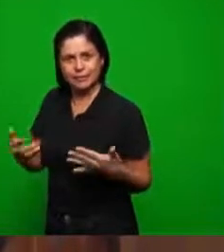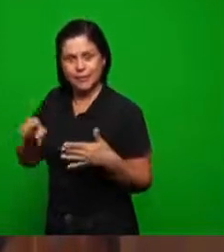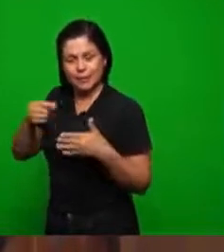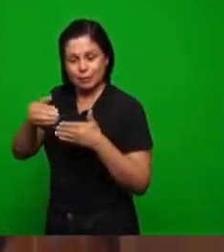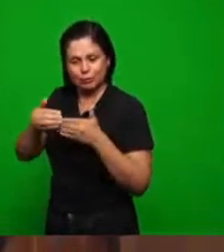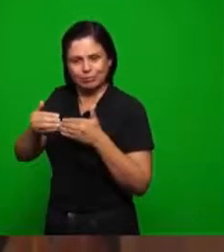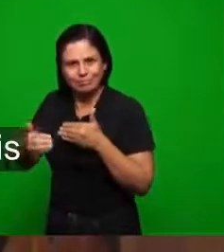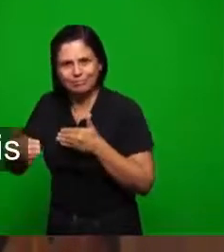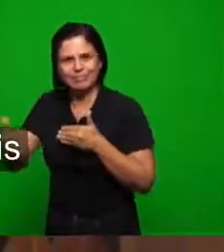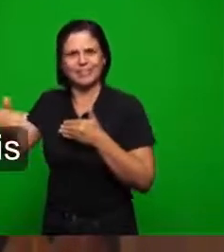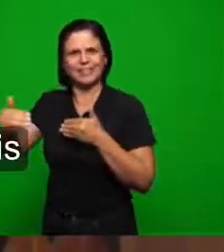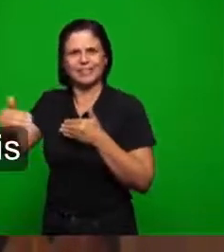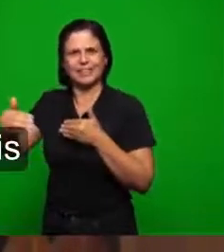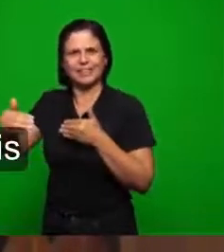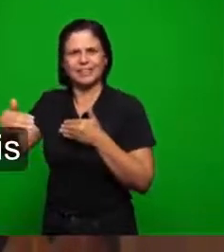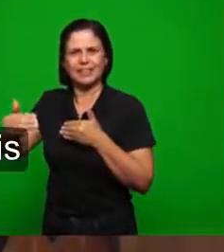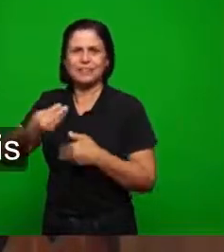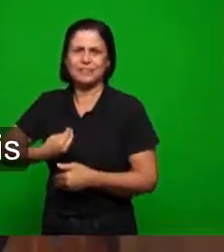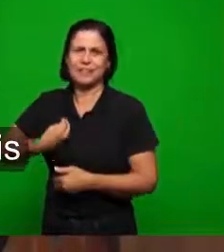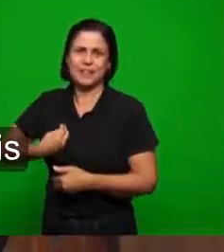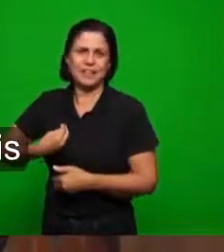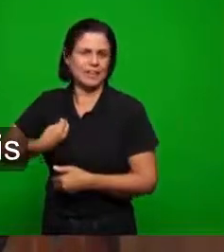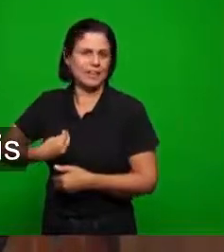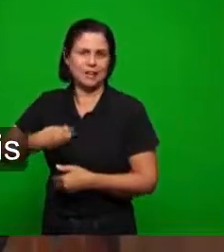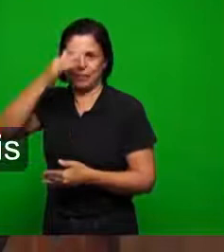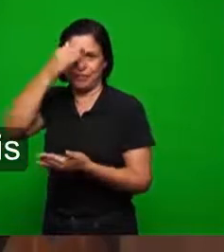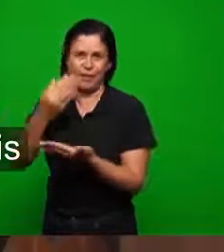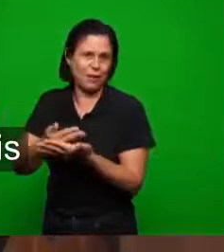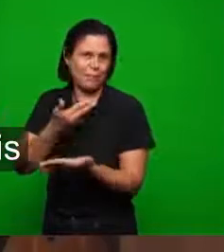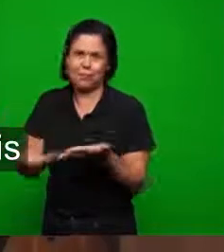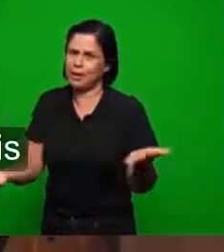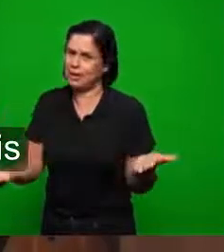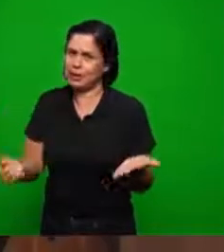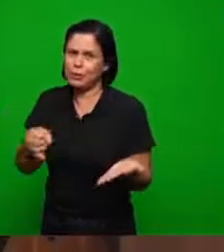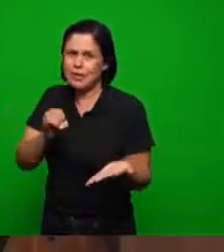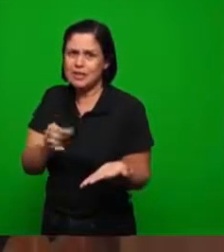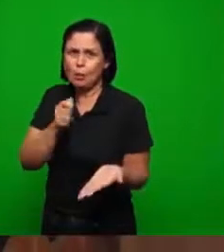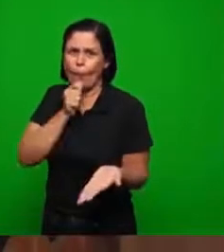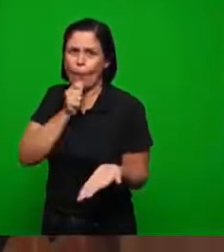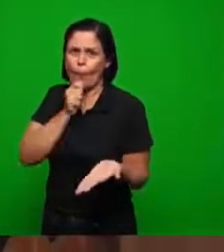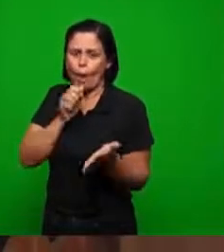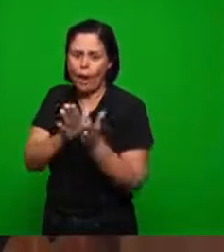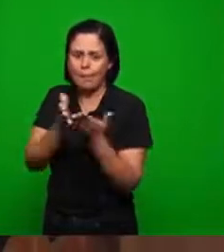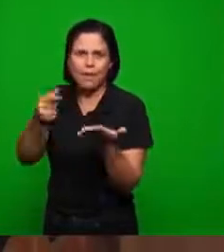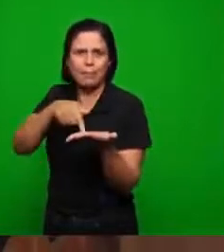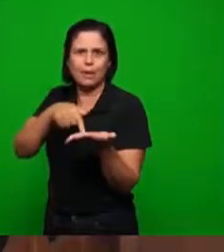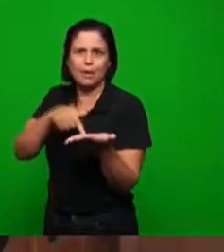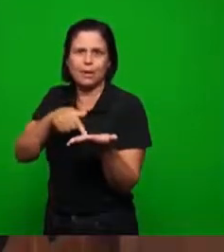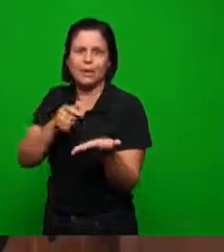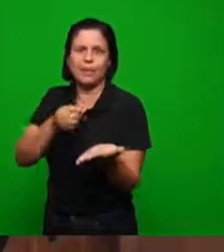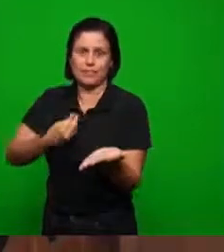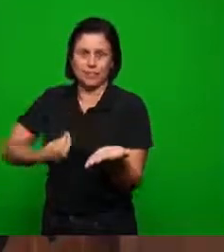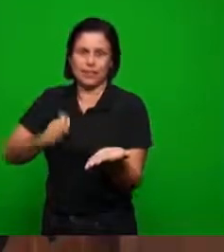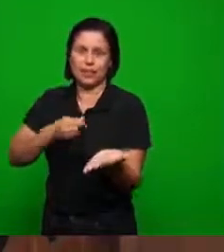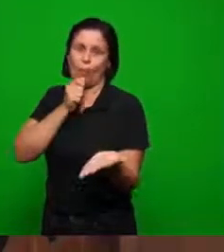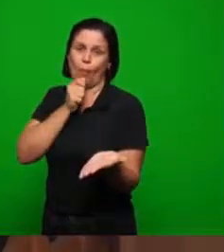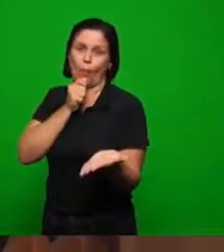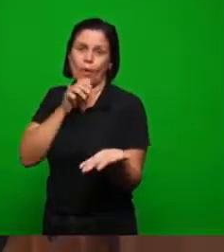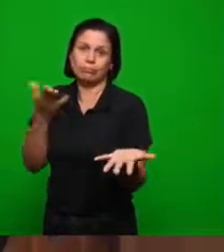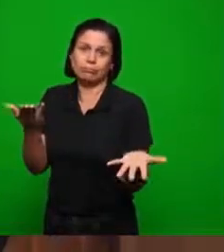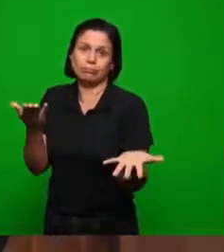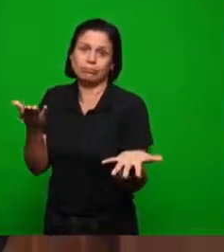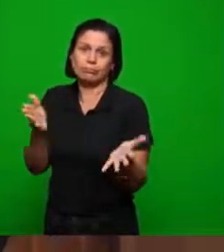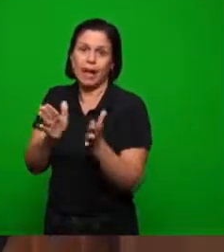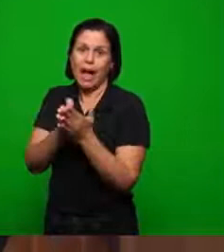dali, não existia mais vida. Sem a palavra, não existe vida. A palavra